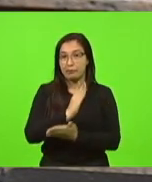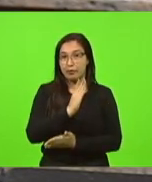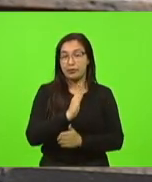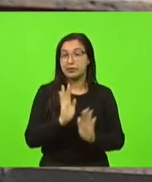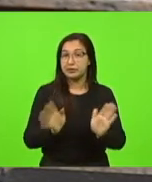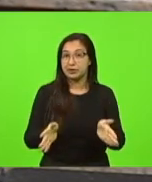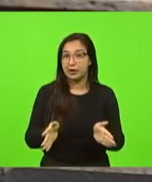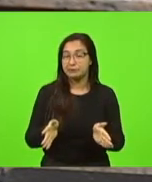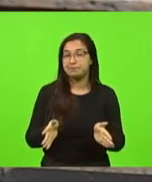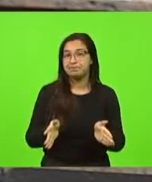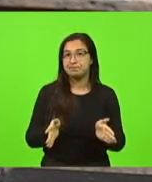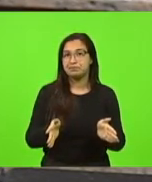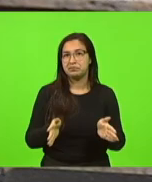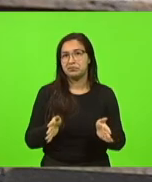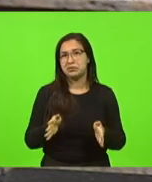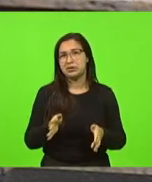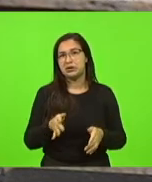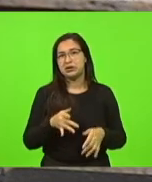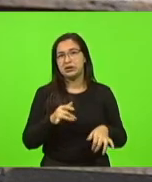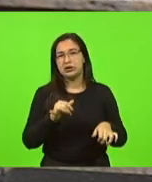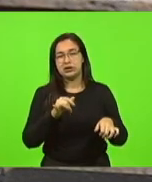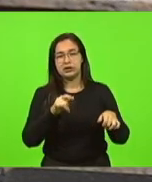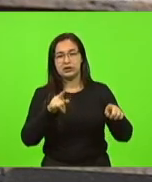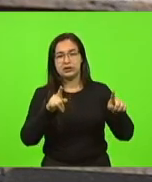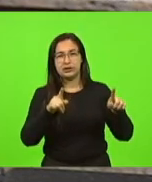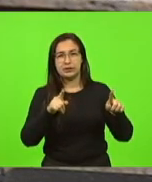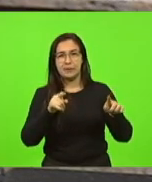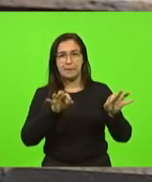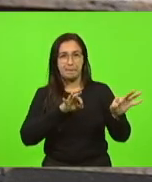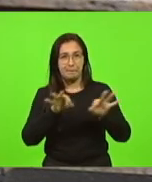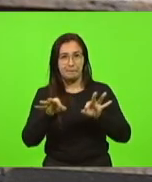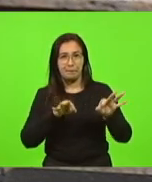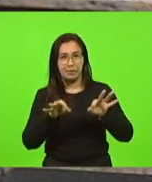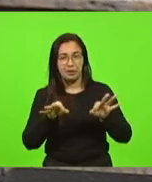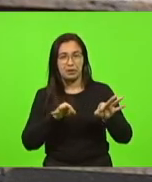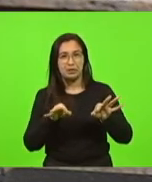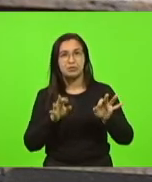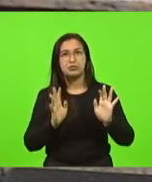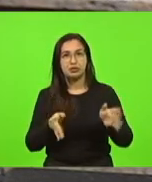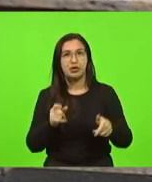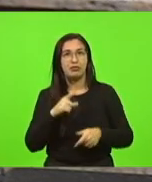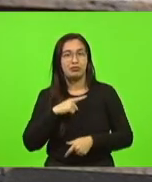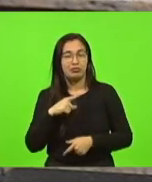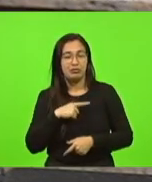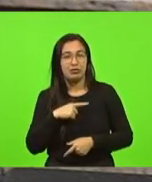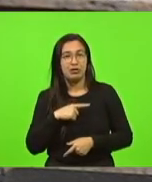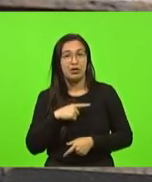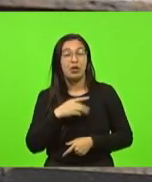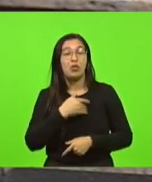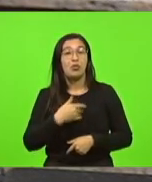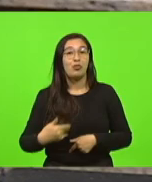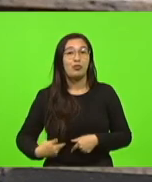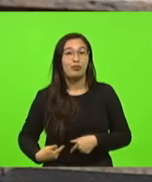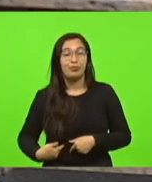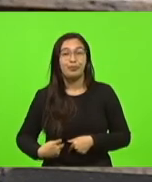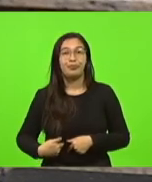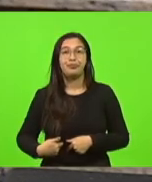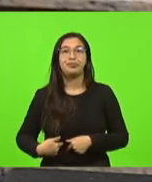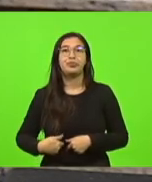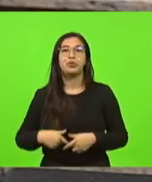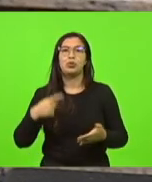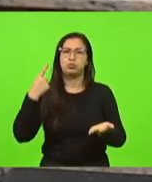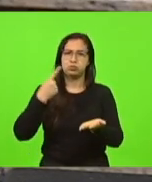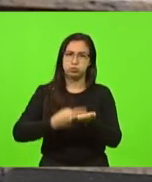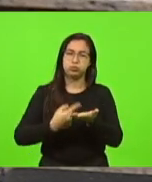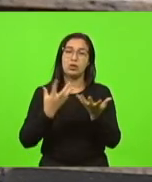o layout do espaço do Centro de Segurança, e o governador se comprometeu